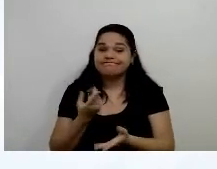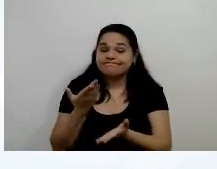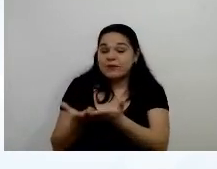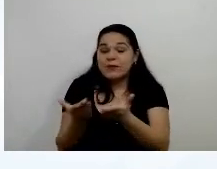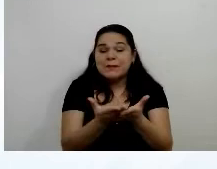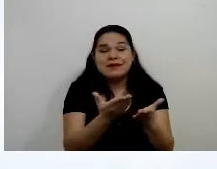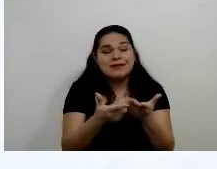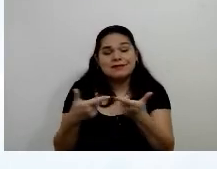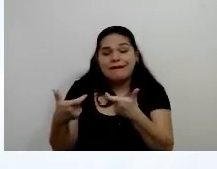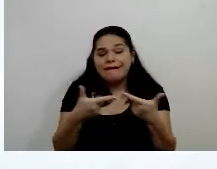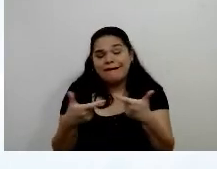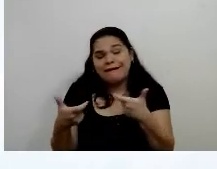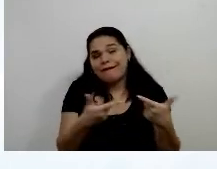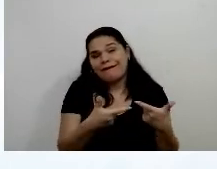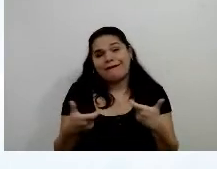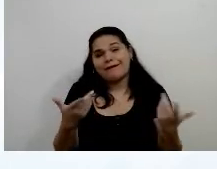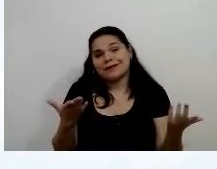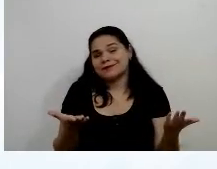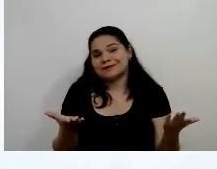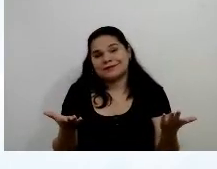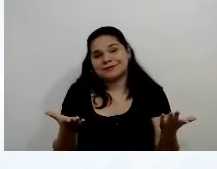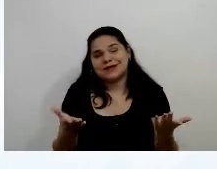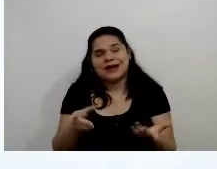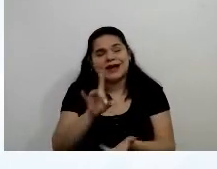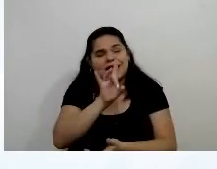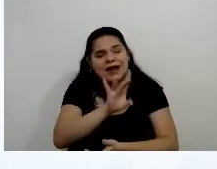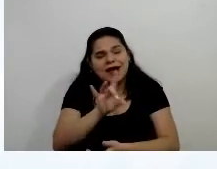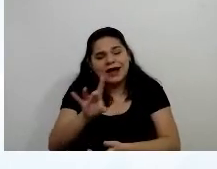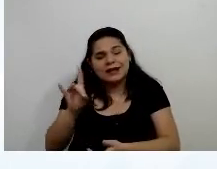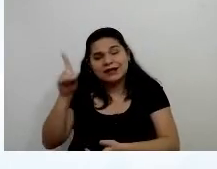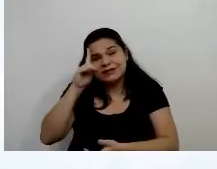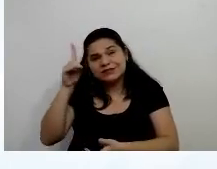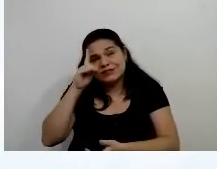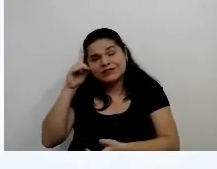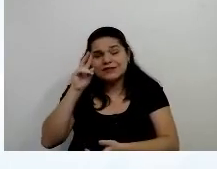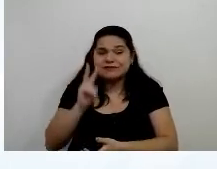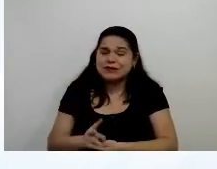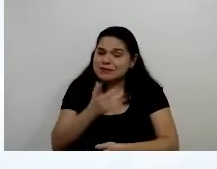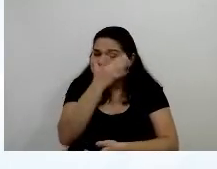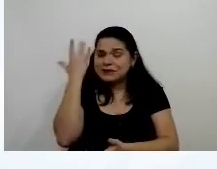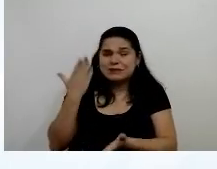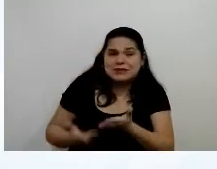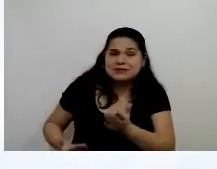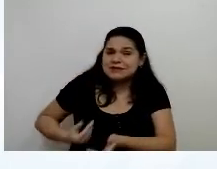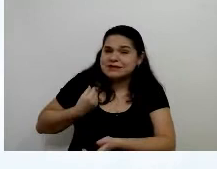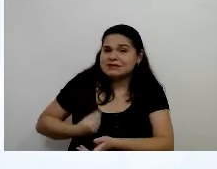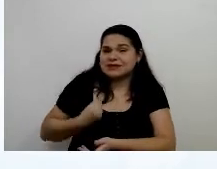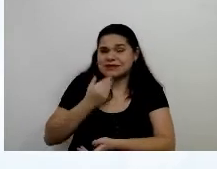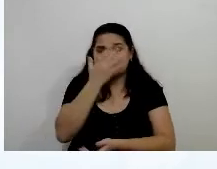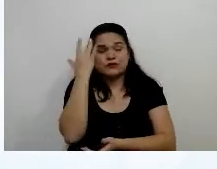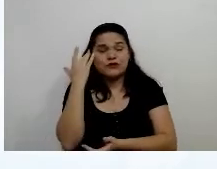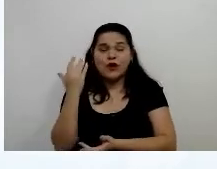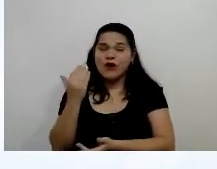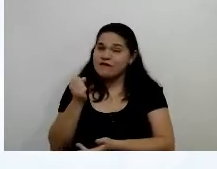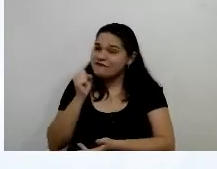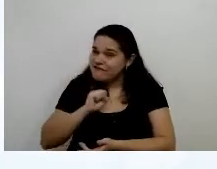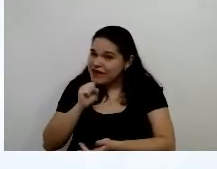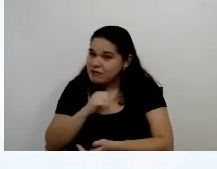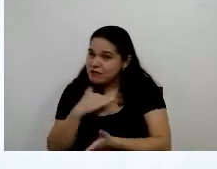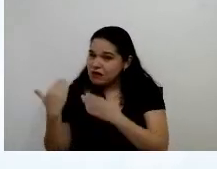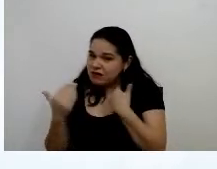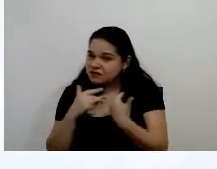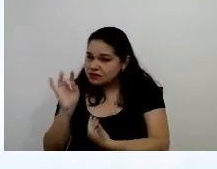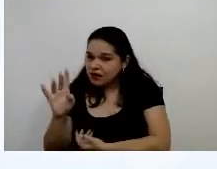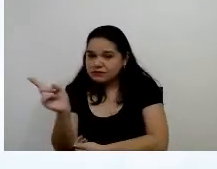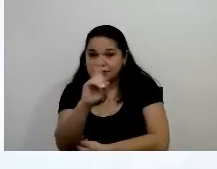guerra com o Covid. A cada dia a gente vê companheiros perdendo a vida, gente nova, não é mais gente de idade, não é terceira